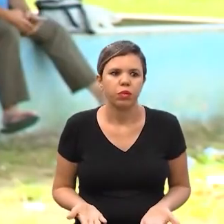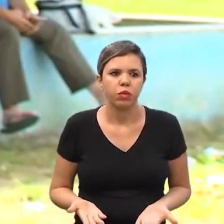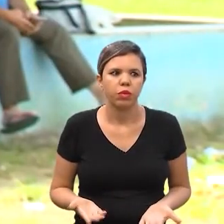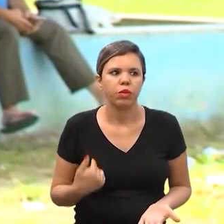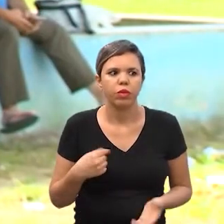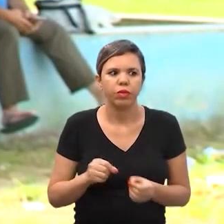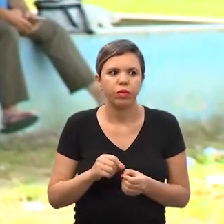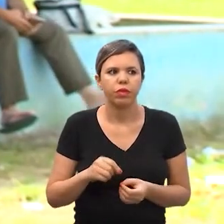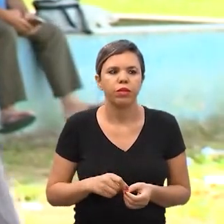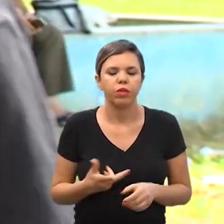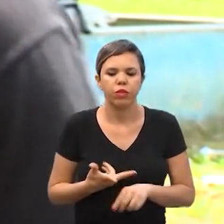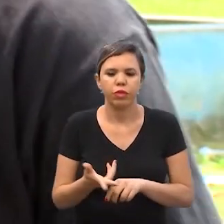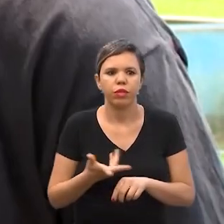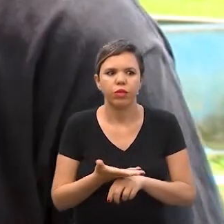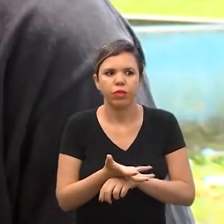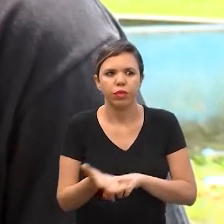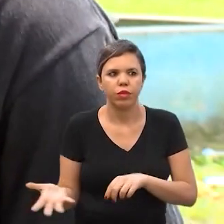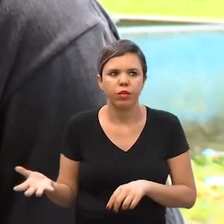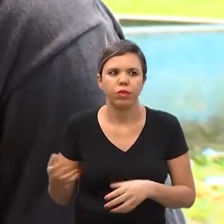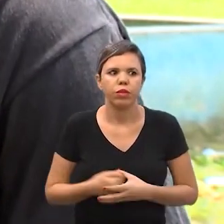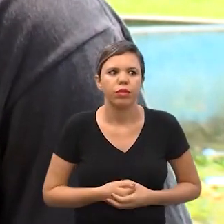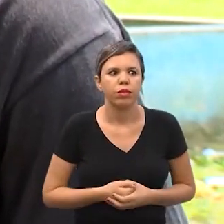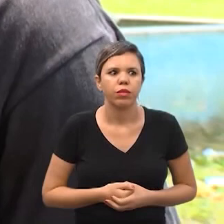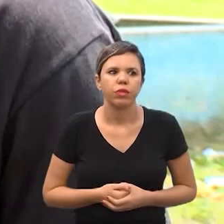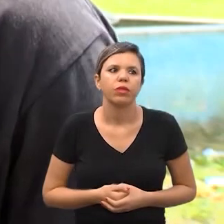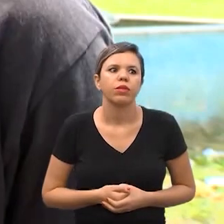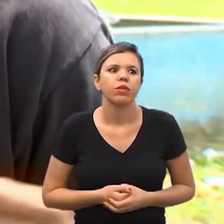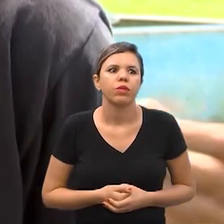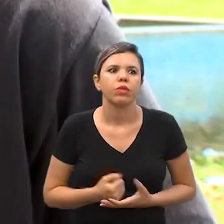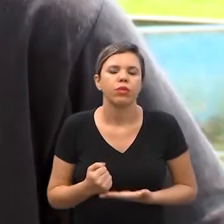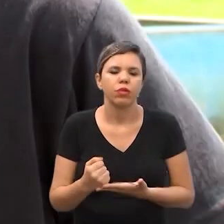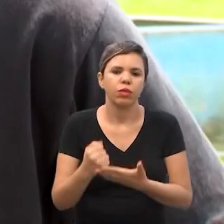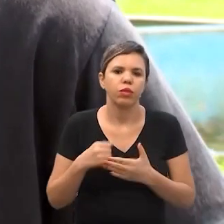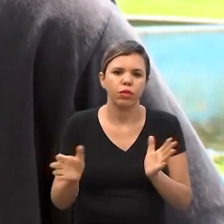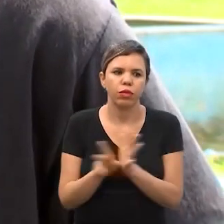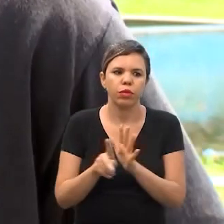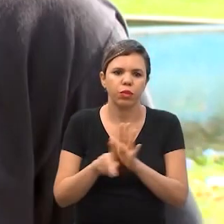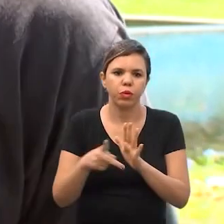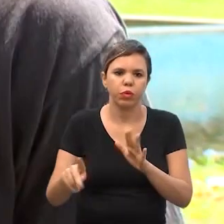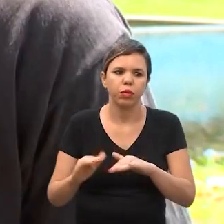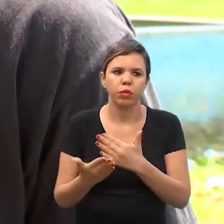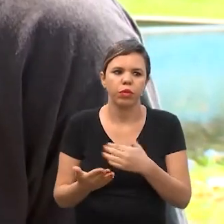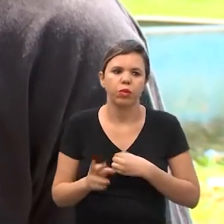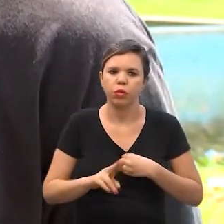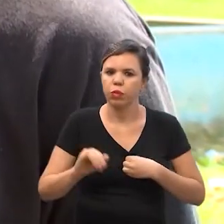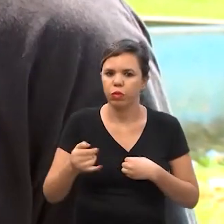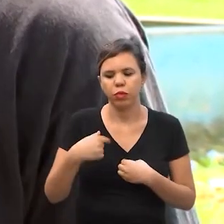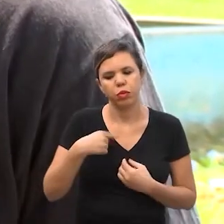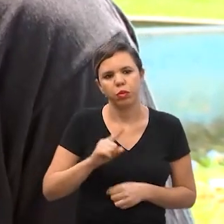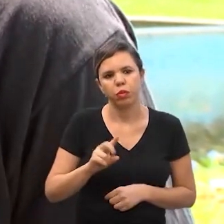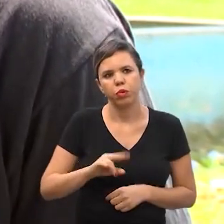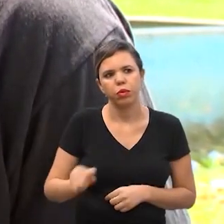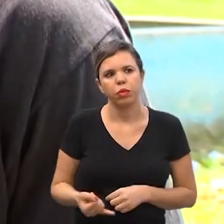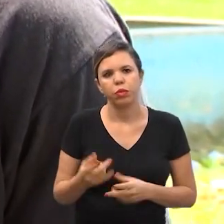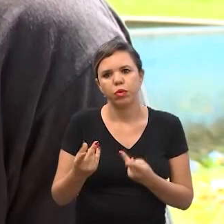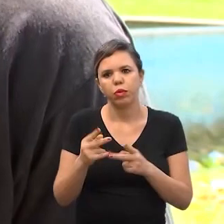eu acabei fazendo o corte do gramado, cara. Foi uma ajuda para a própria comunidade, que isso aqui não é utilizado só por mim.